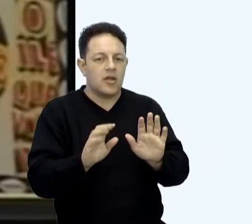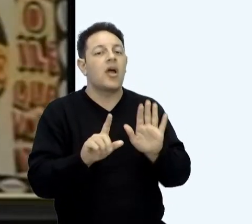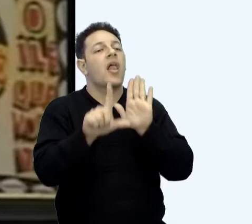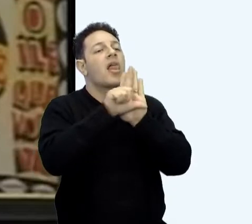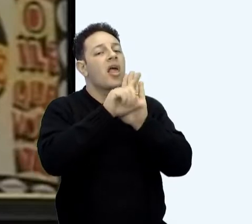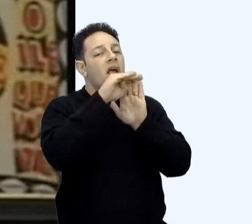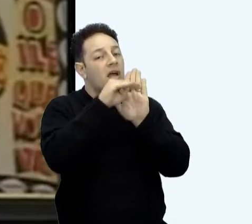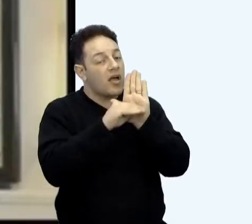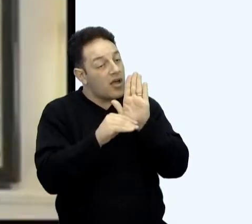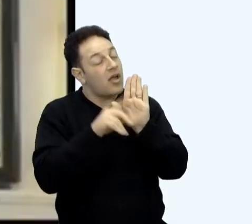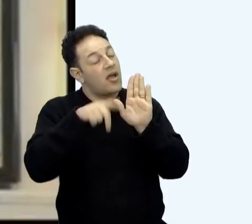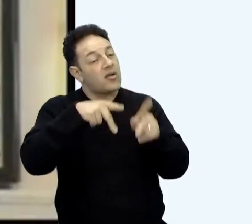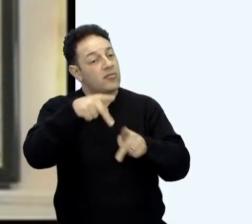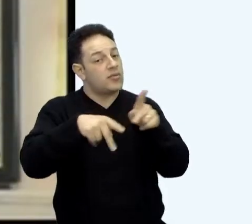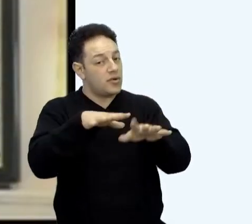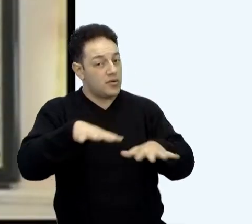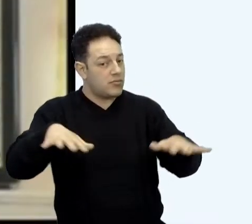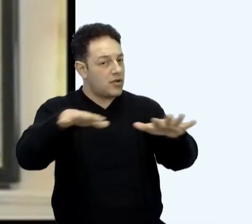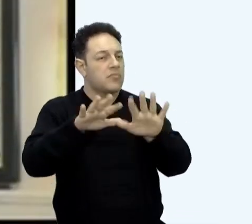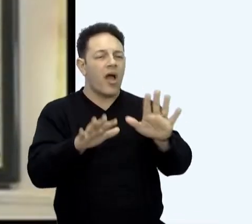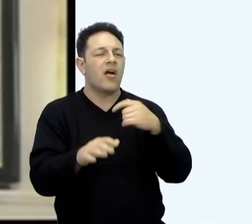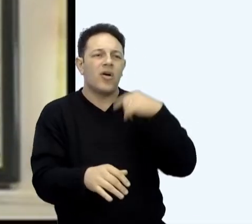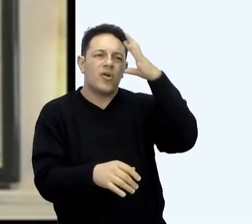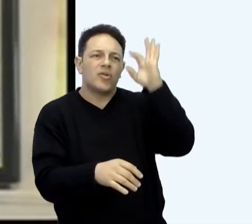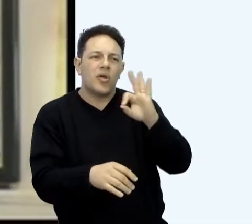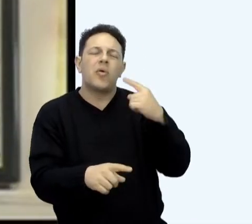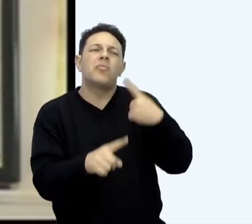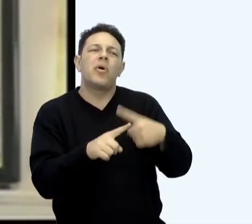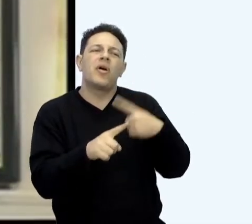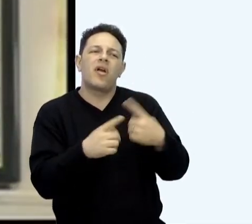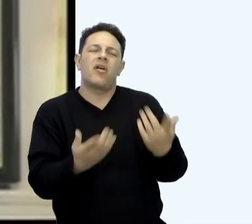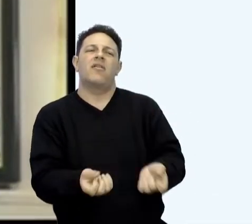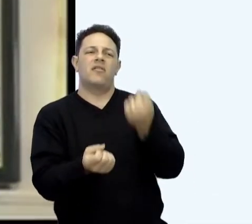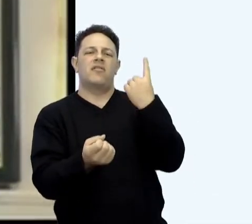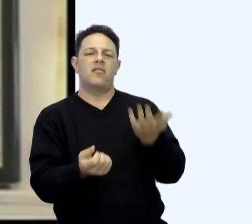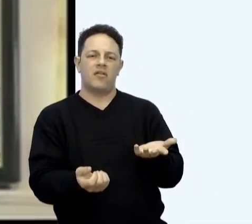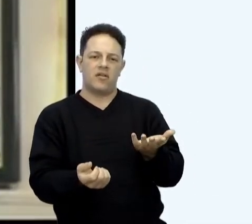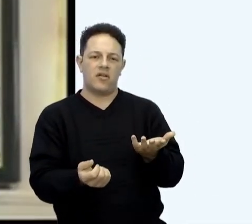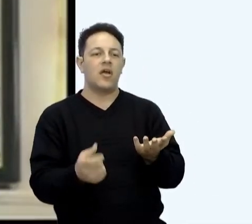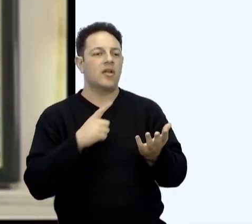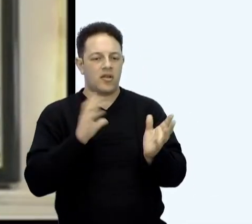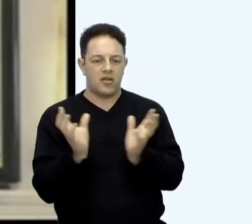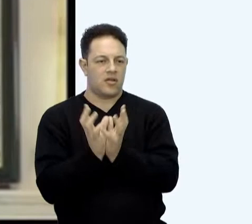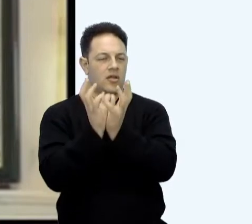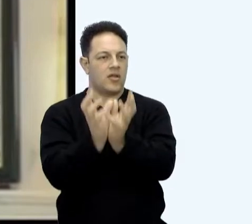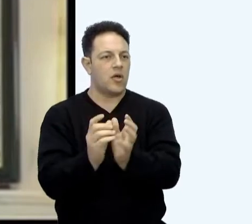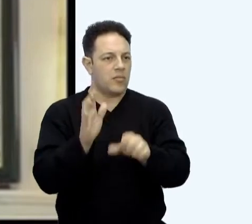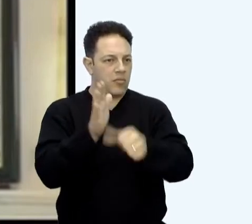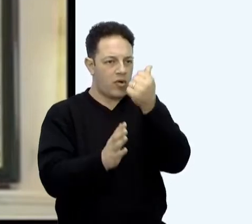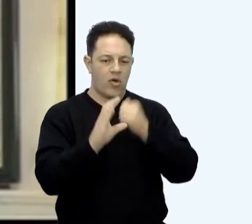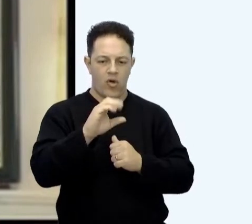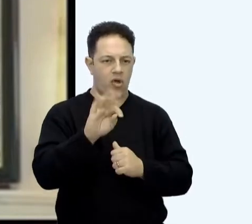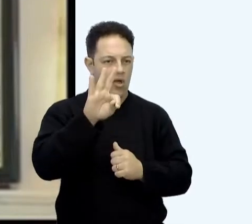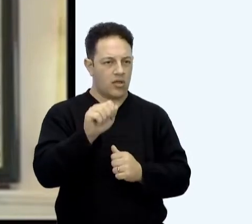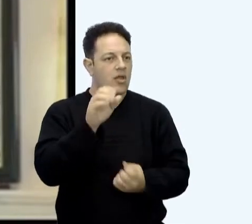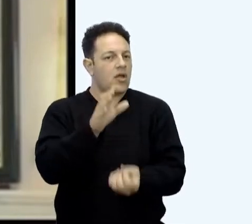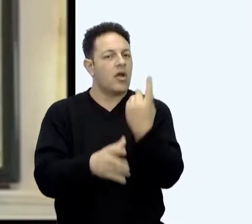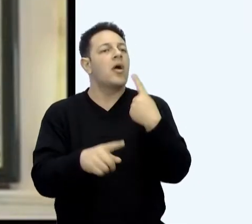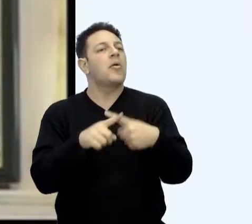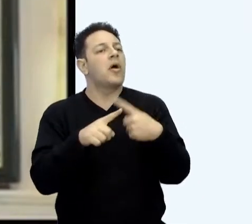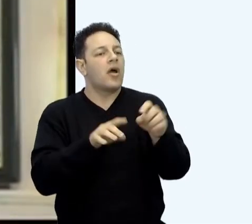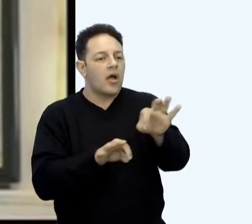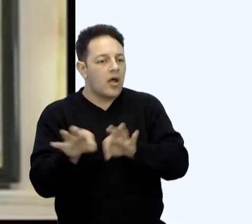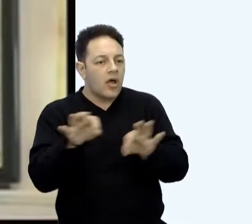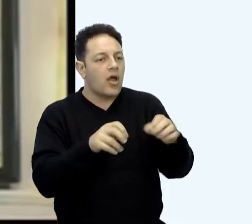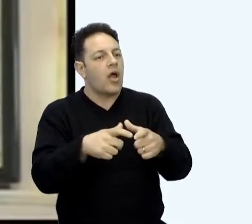nas universidades públicas. E eu não entendo a reação à cota, porque a primeira medida de cota feita no Brasil foi feita justamente para privilegiar uma grande